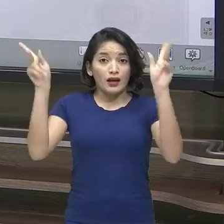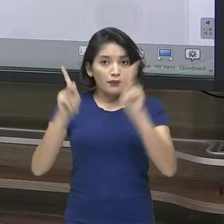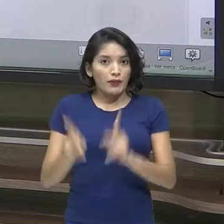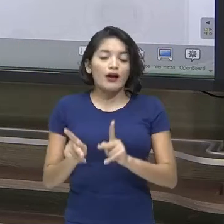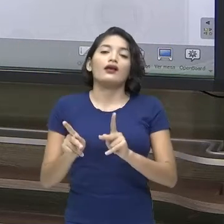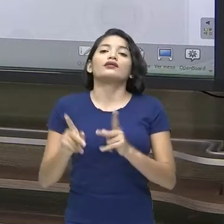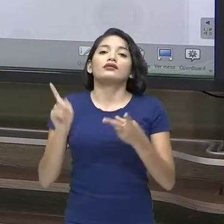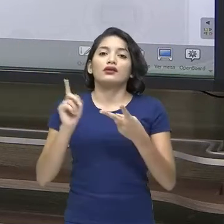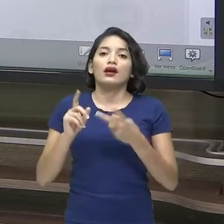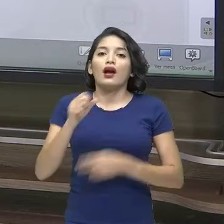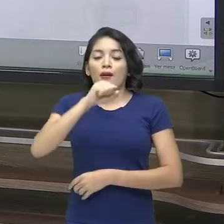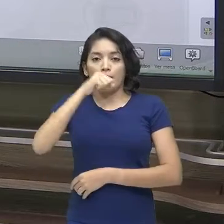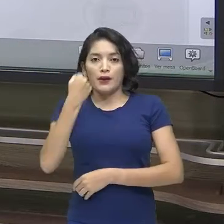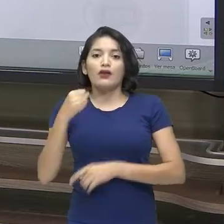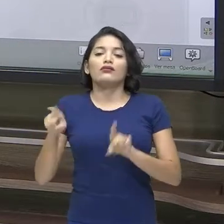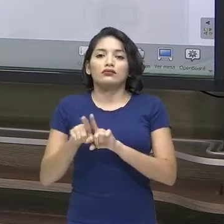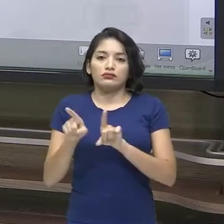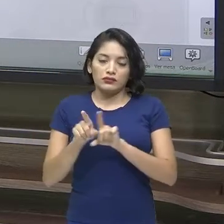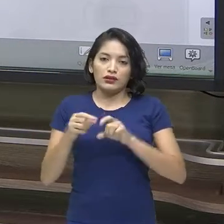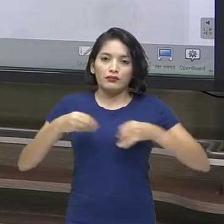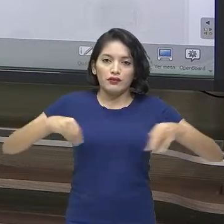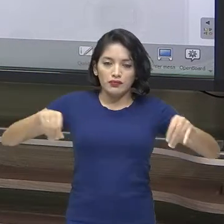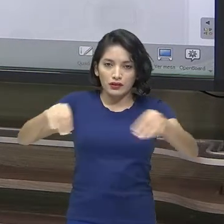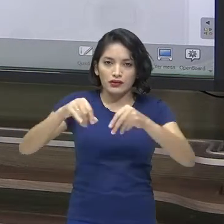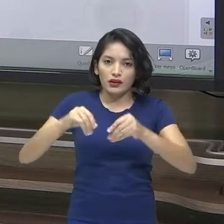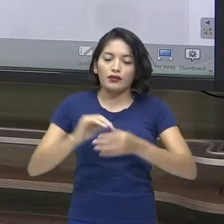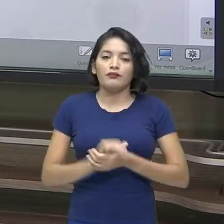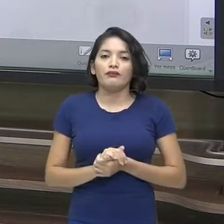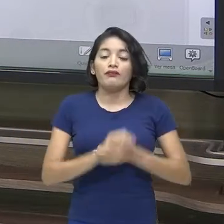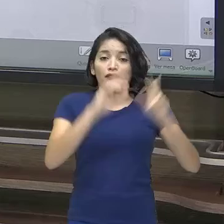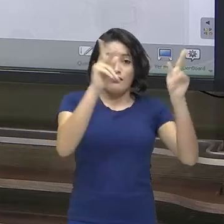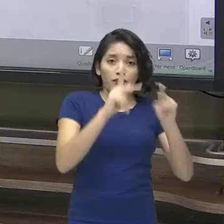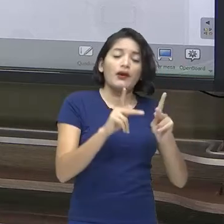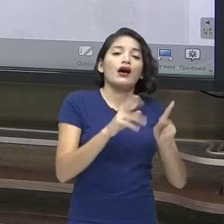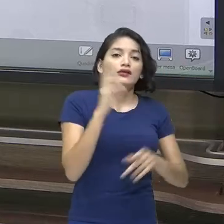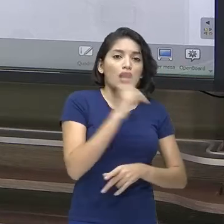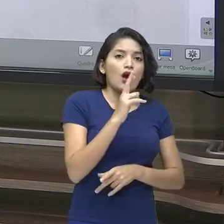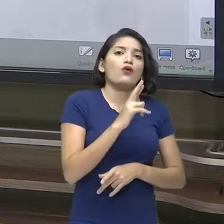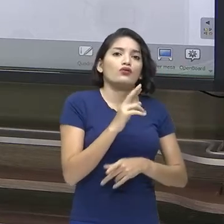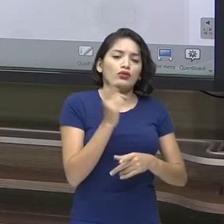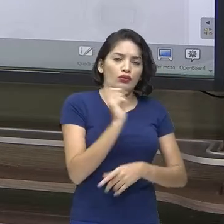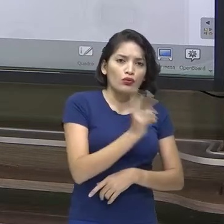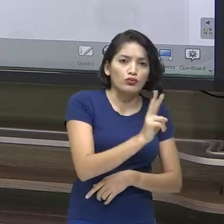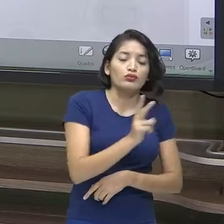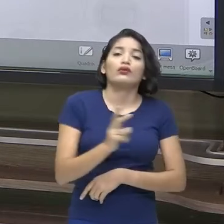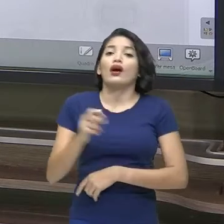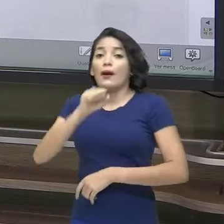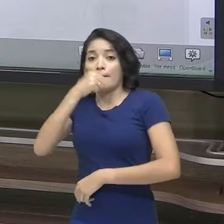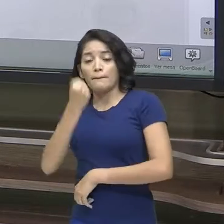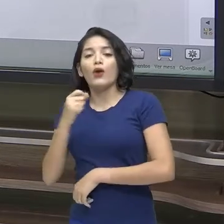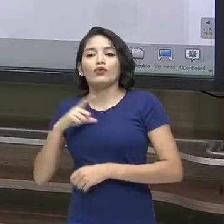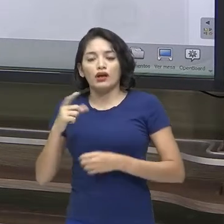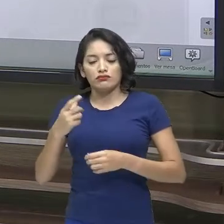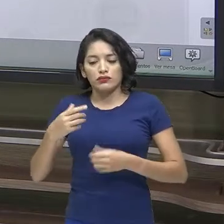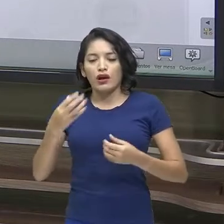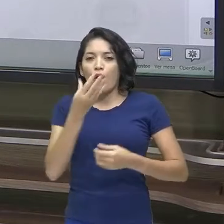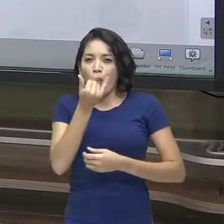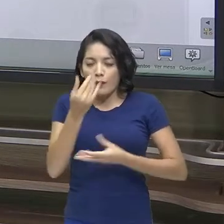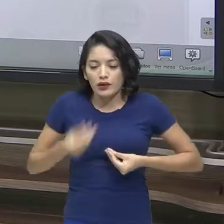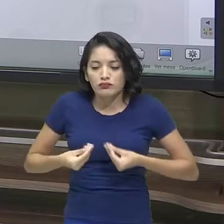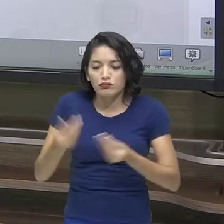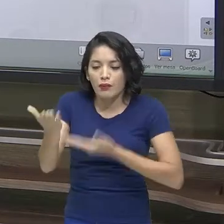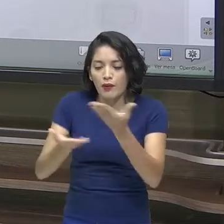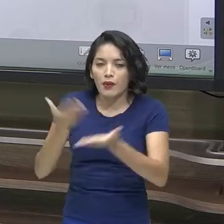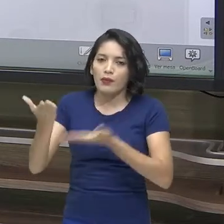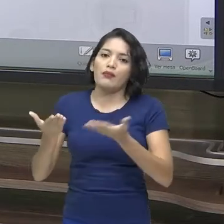terra. Paz, vamos tirar a Rússia da Primeira Guerra. Pão, vamos fornecer comida à nossa população que passa fome. E ali